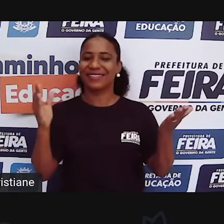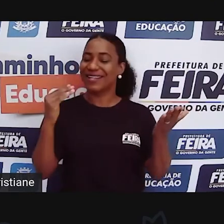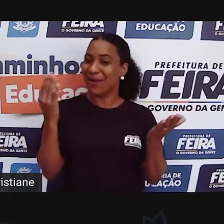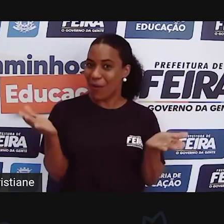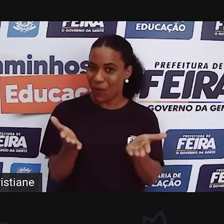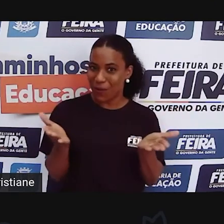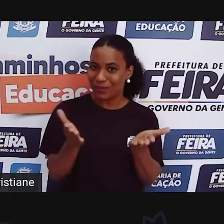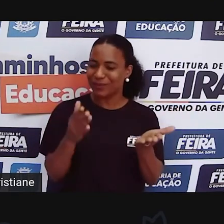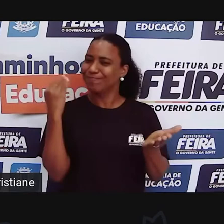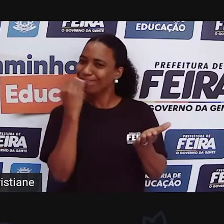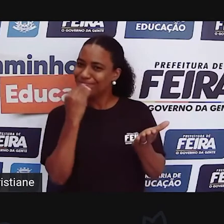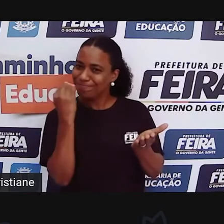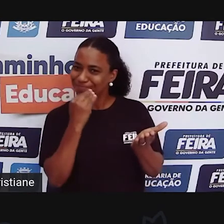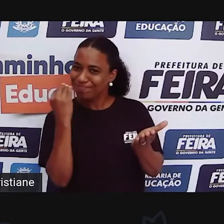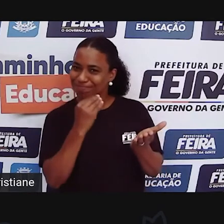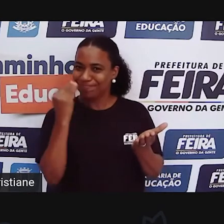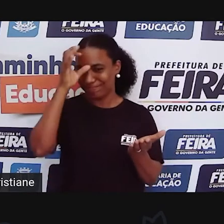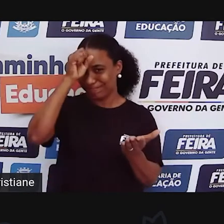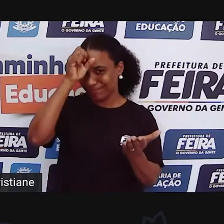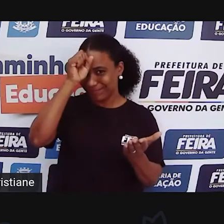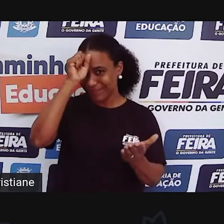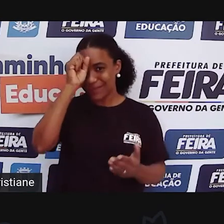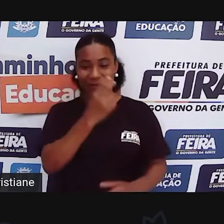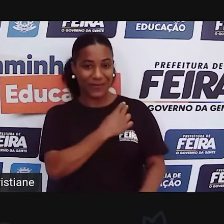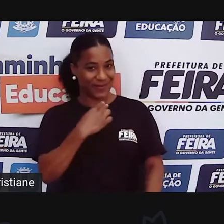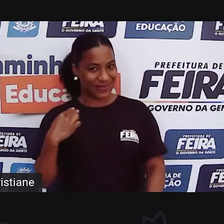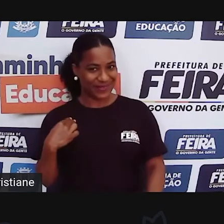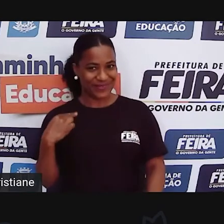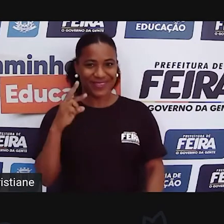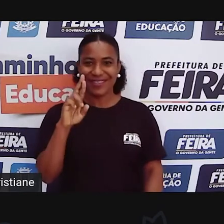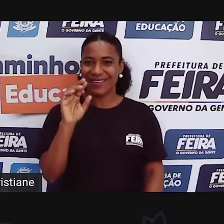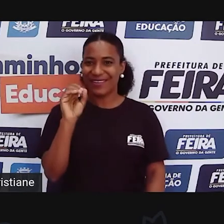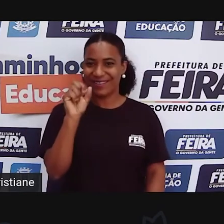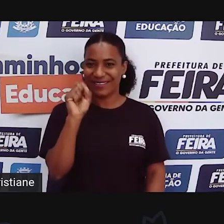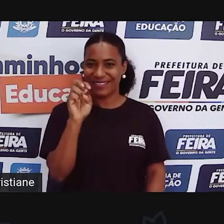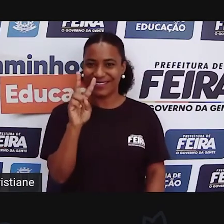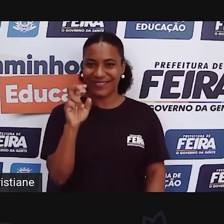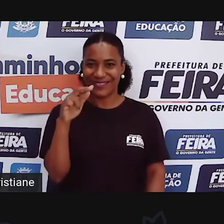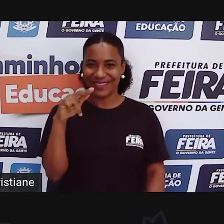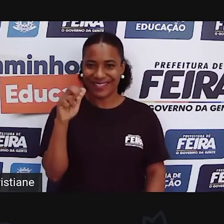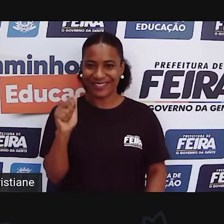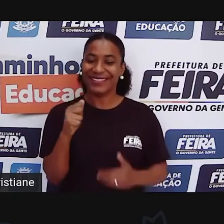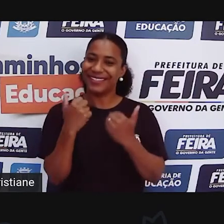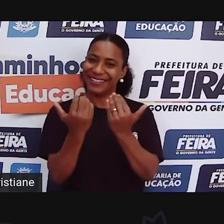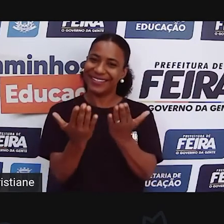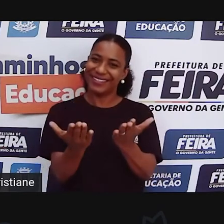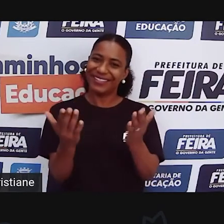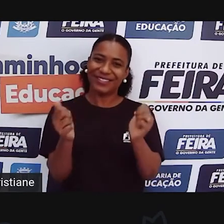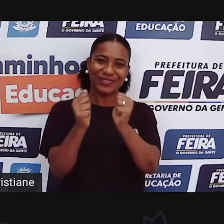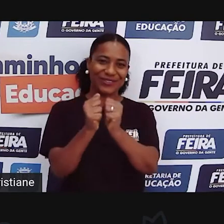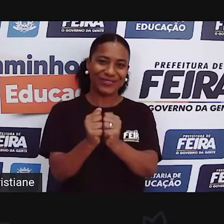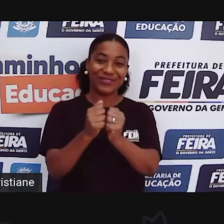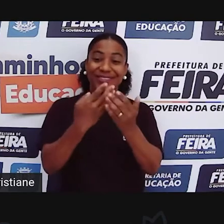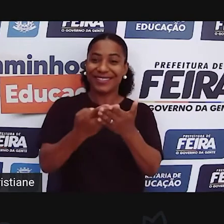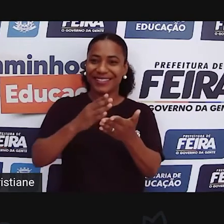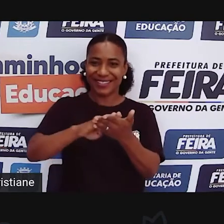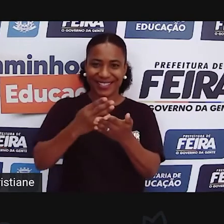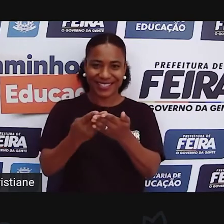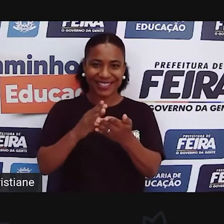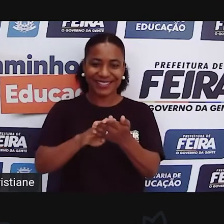de hoje. Como vocês sabem, eu sou a professora Rosivânia, a nossa querida que está aqui do lado, a nossa intérprete